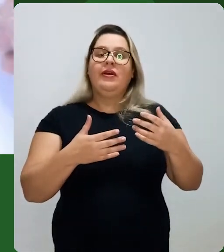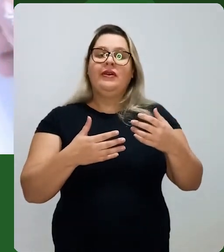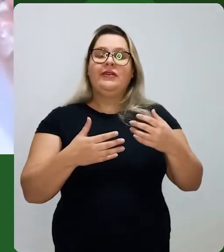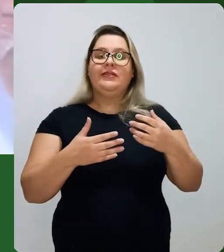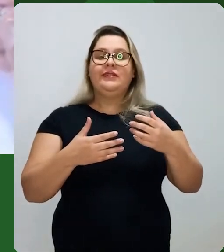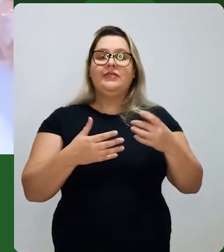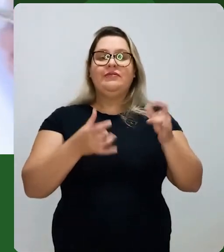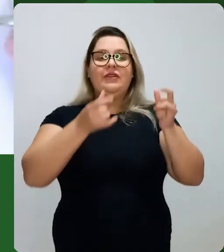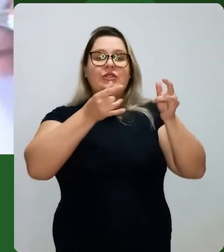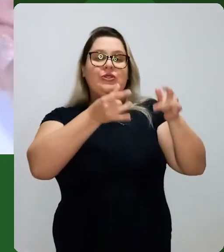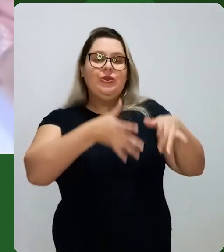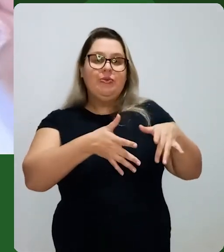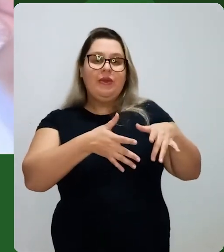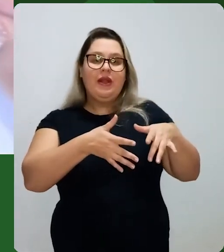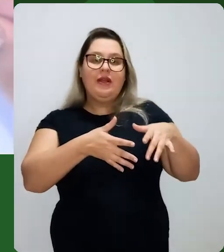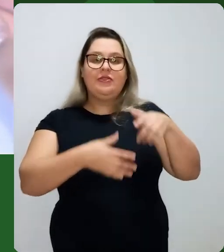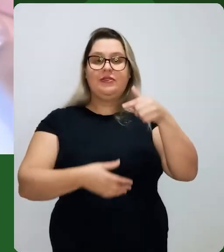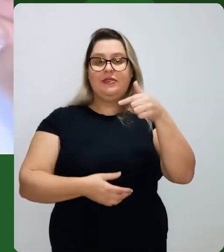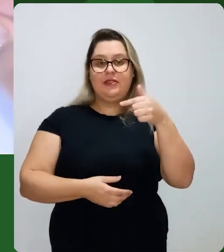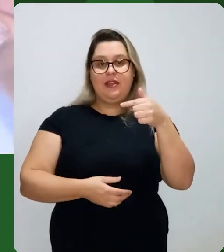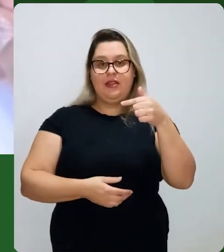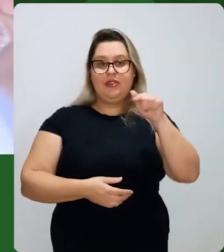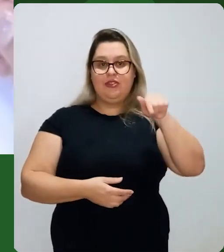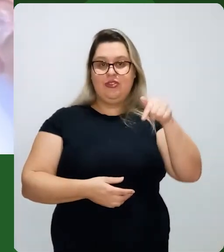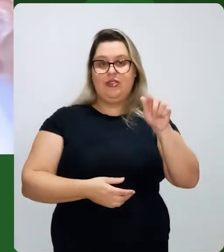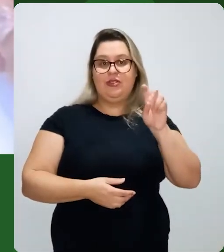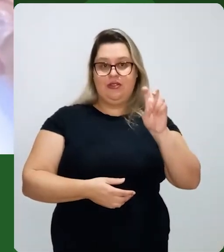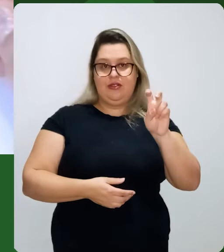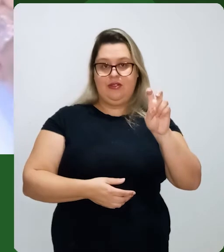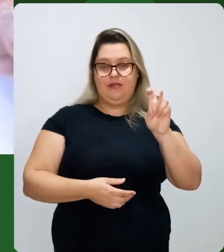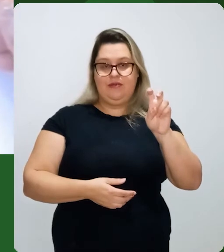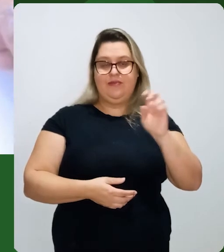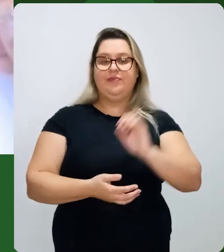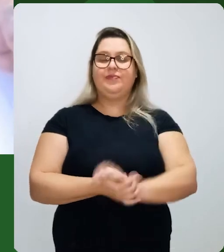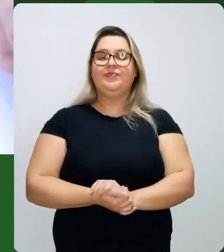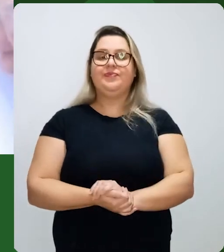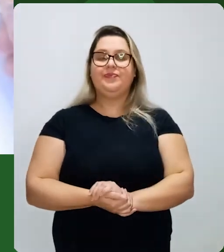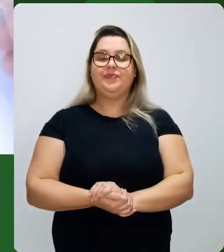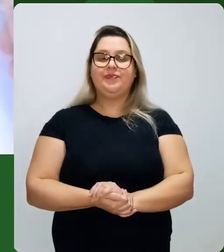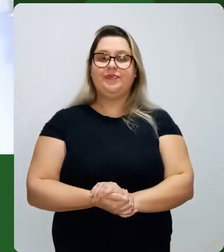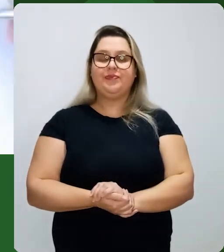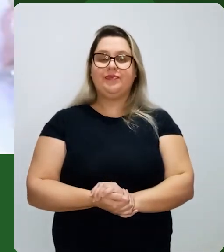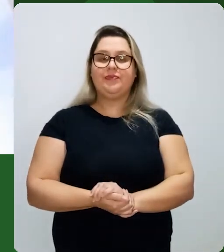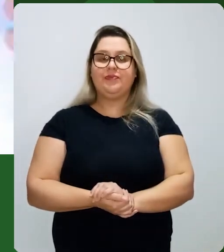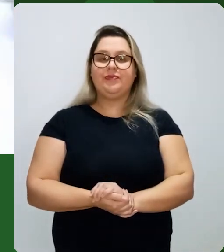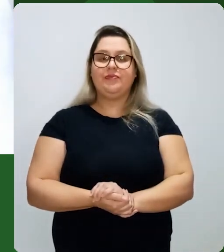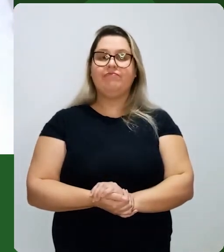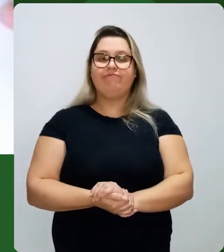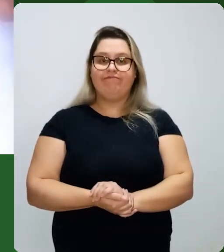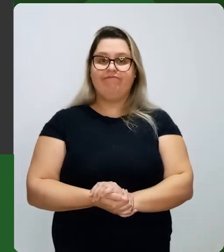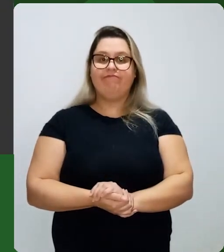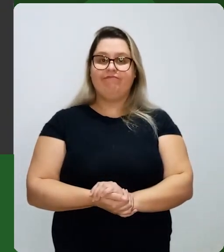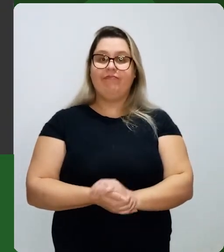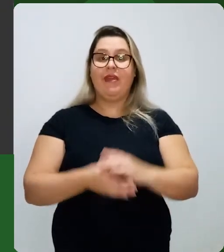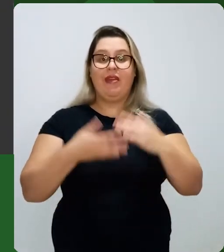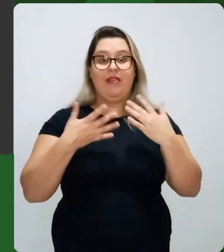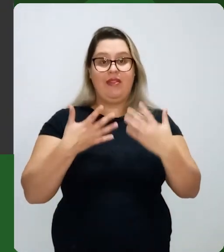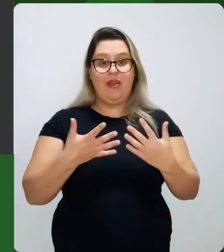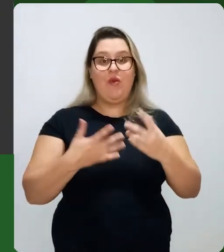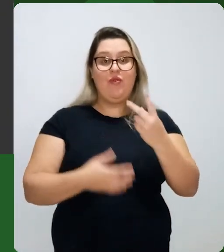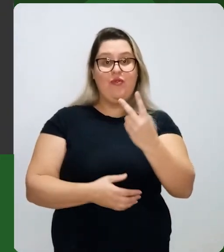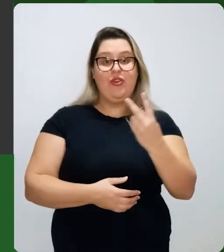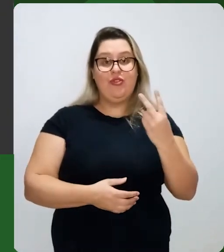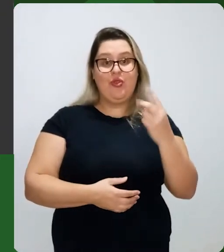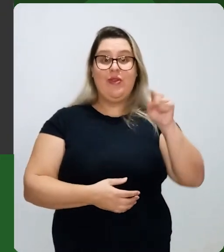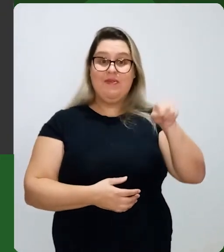vai sobrar, reduzindo isso, vai sobrar 7,5. Então, tirando a medida